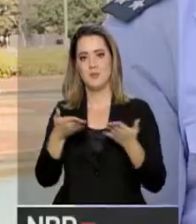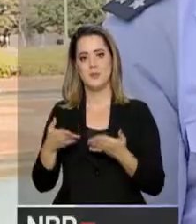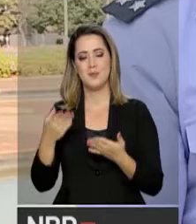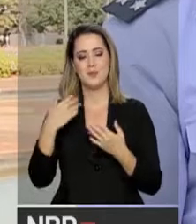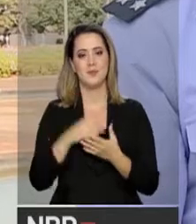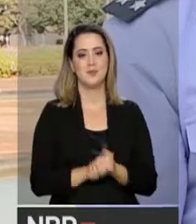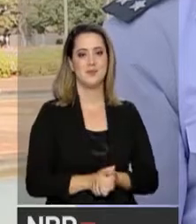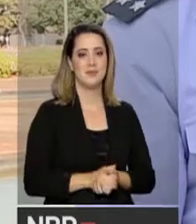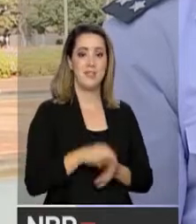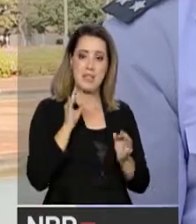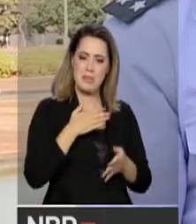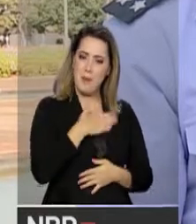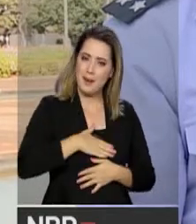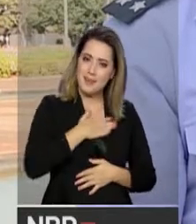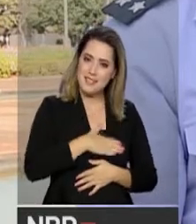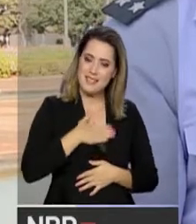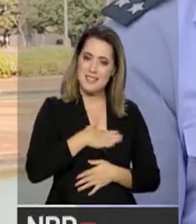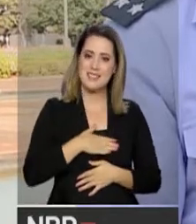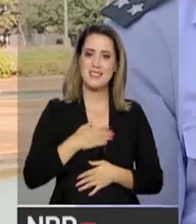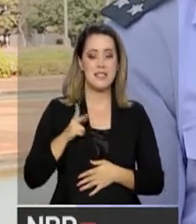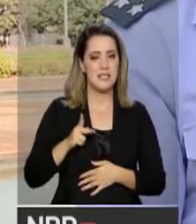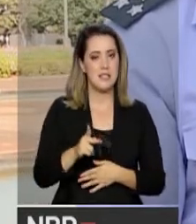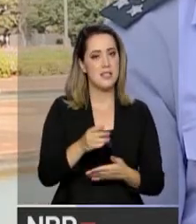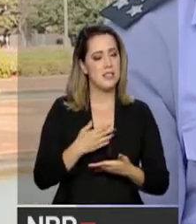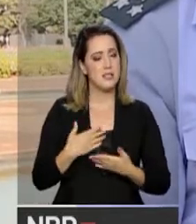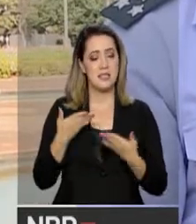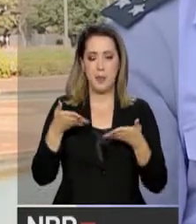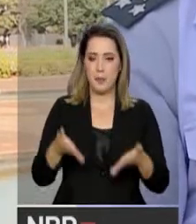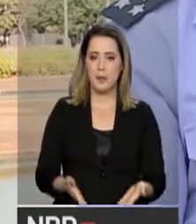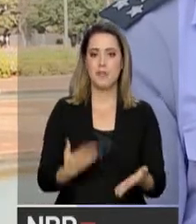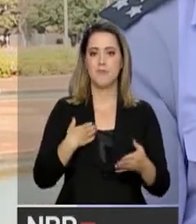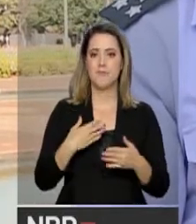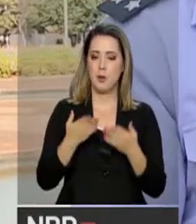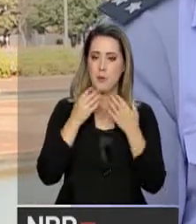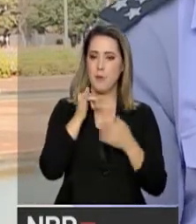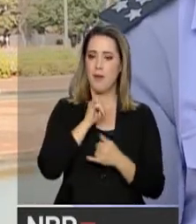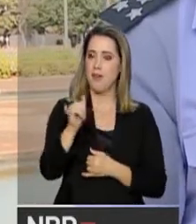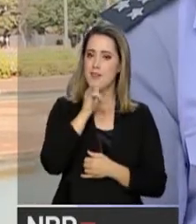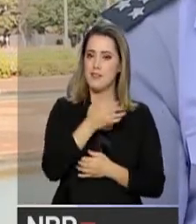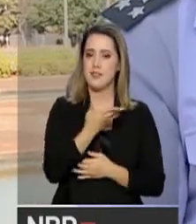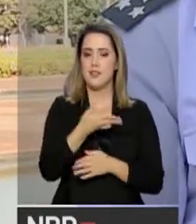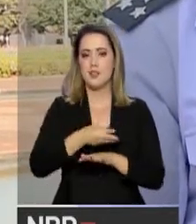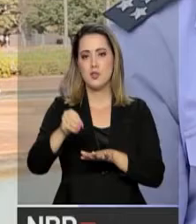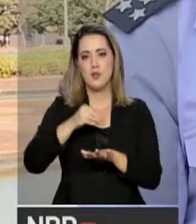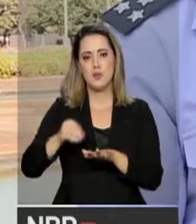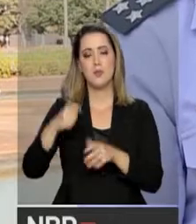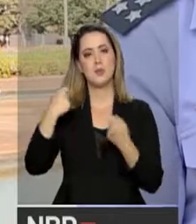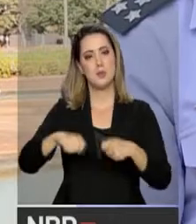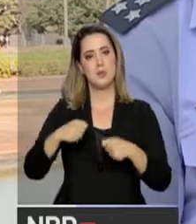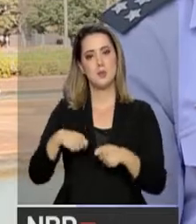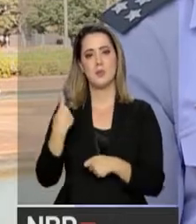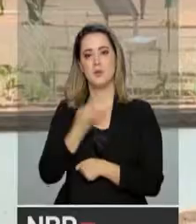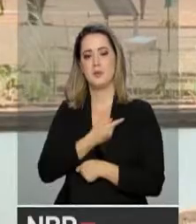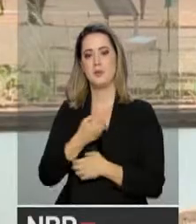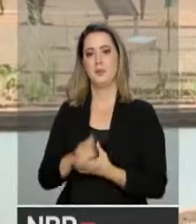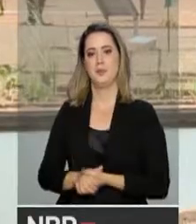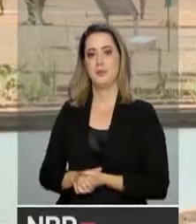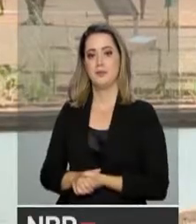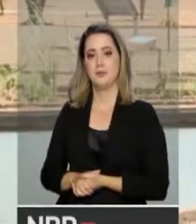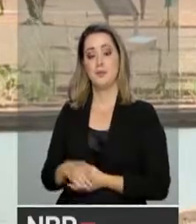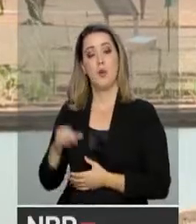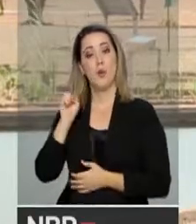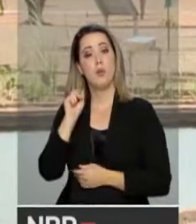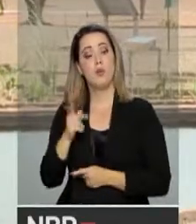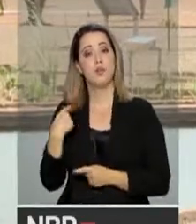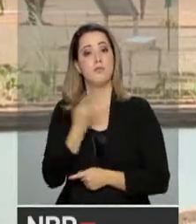Entrevista. Foi um prazer, Gabriela. Estaremos sempre à disposição para transmitir essas informações que interessam muito ao nosso público. Ok, a